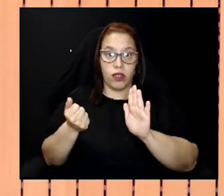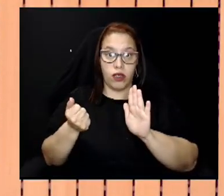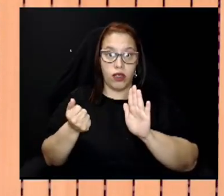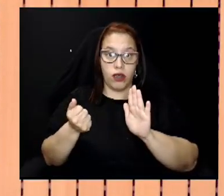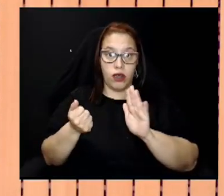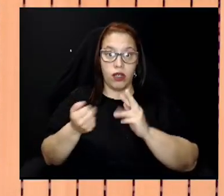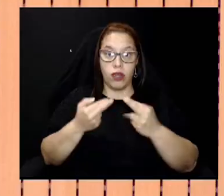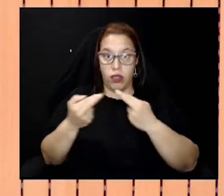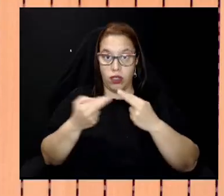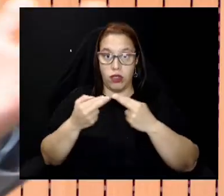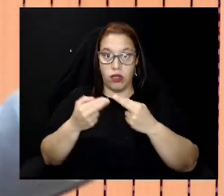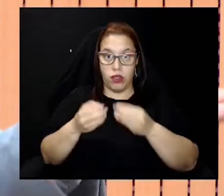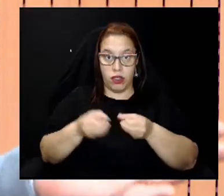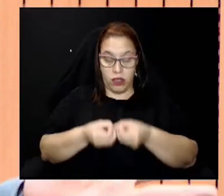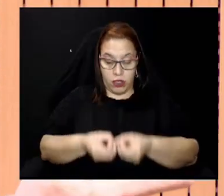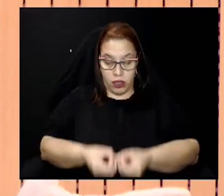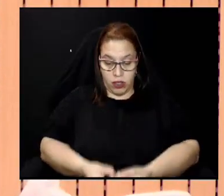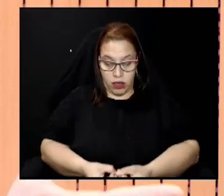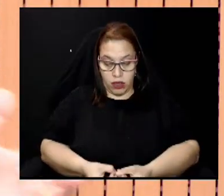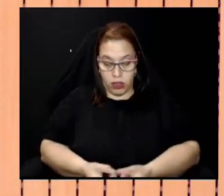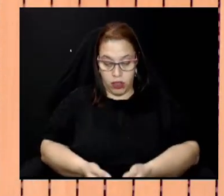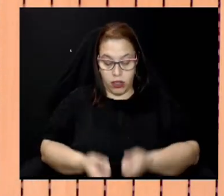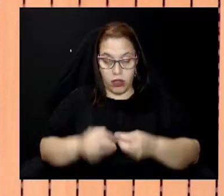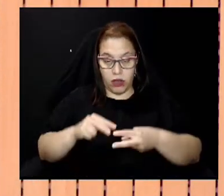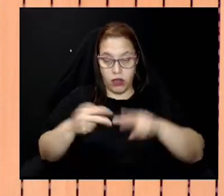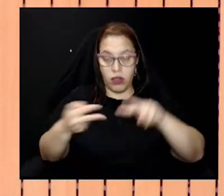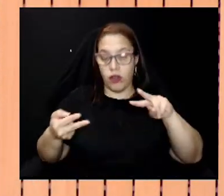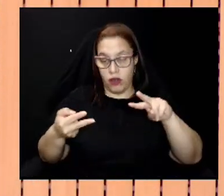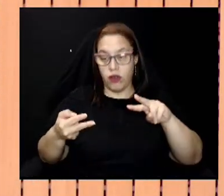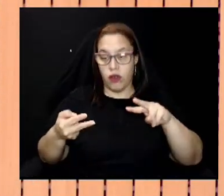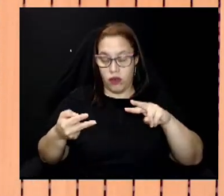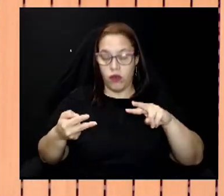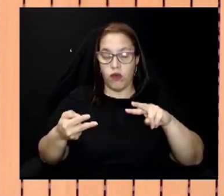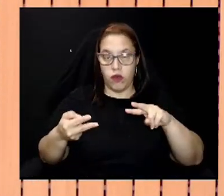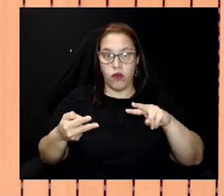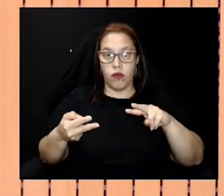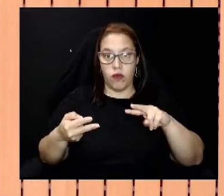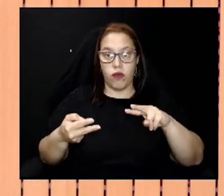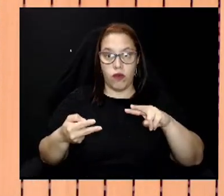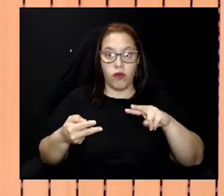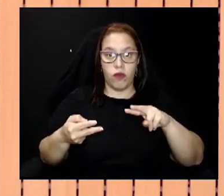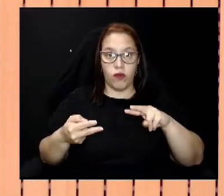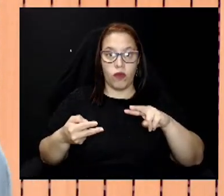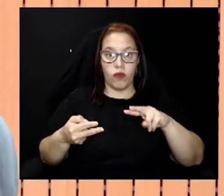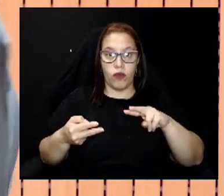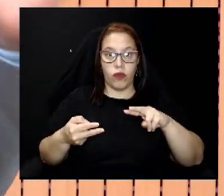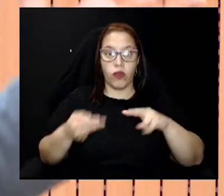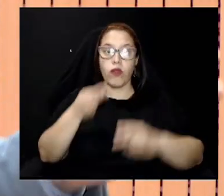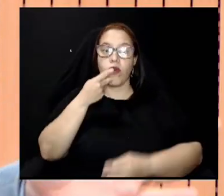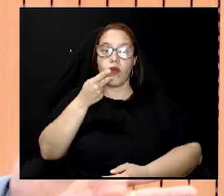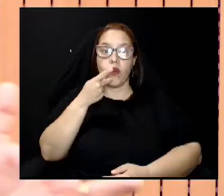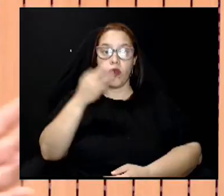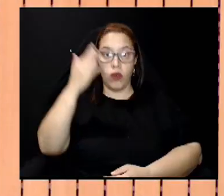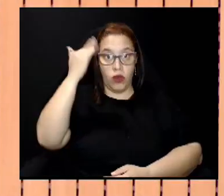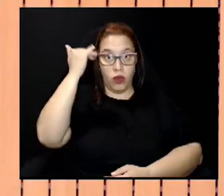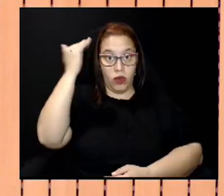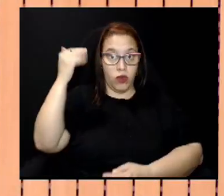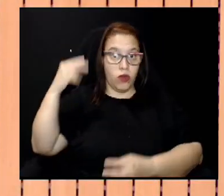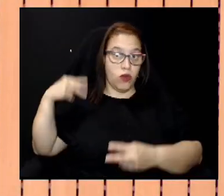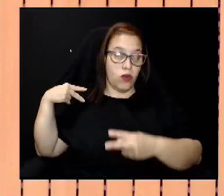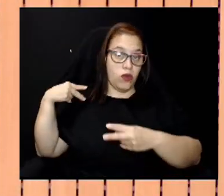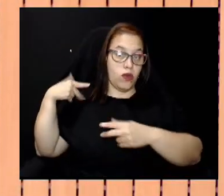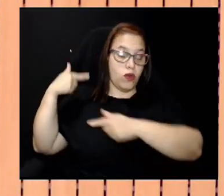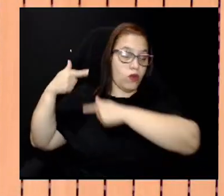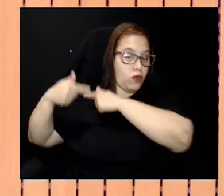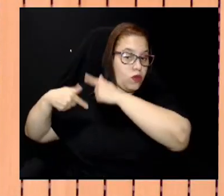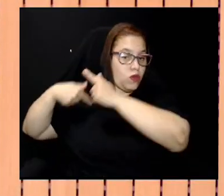câncer hereditário desses genes, né? Então, quando eu falo de cânceres hereditários relacionados a esses genes, eu estou falando